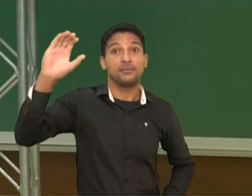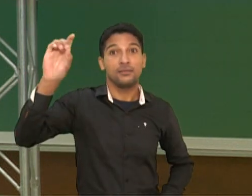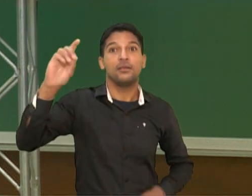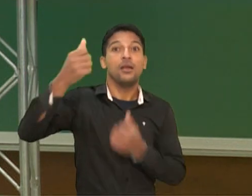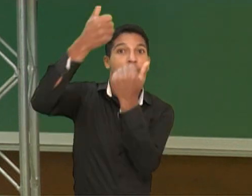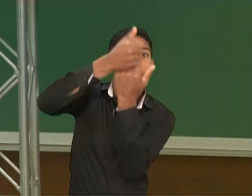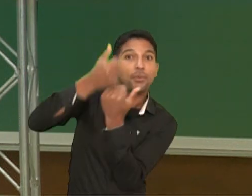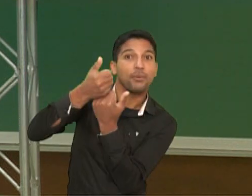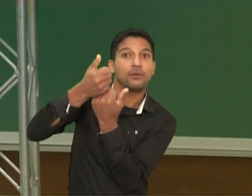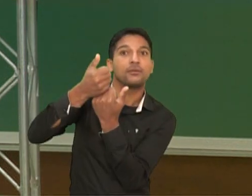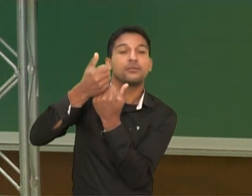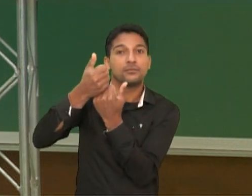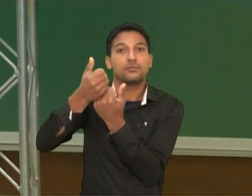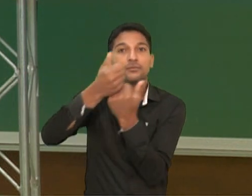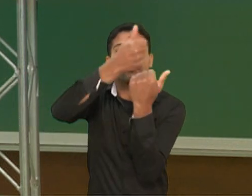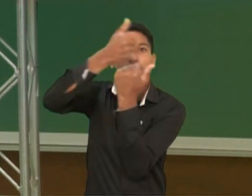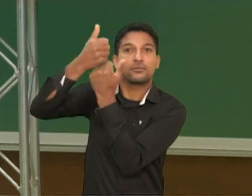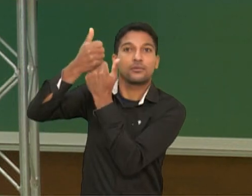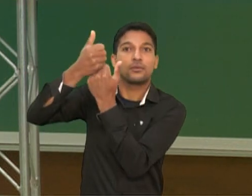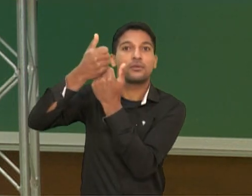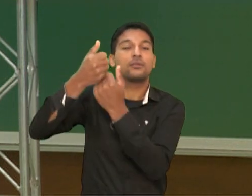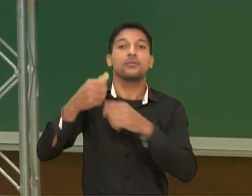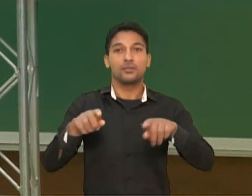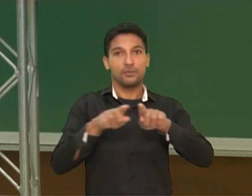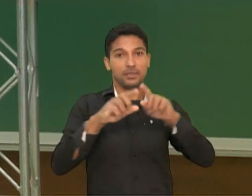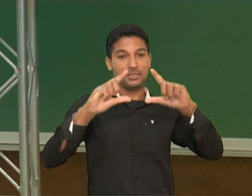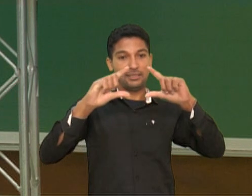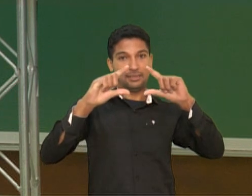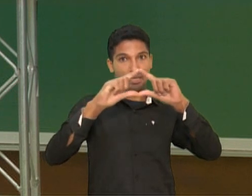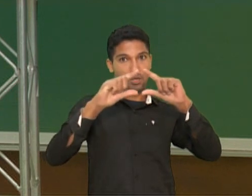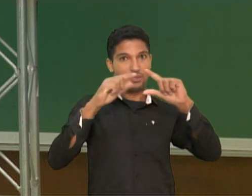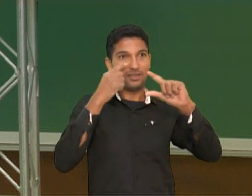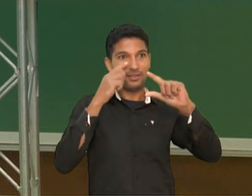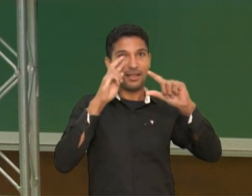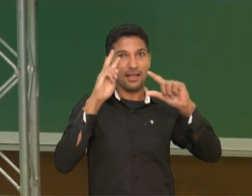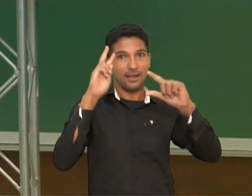c e delta na equação resolutiva